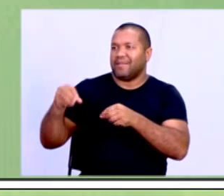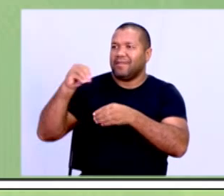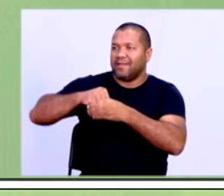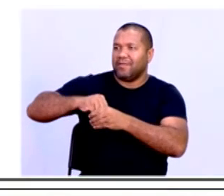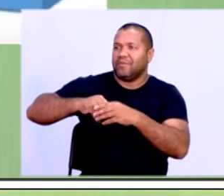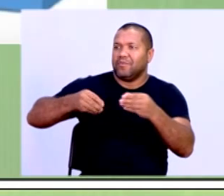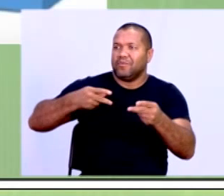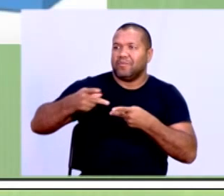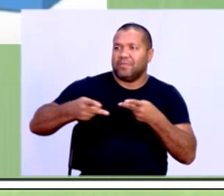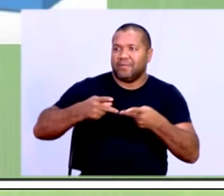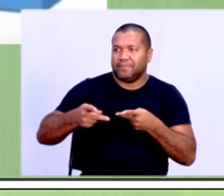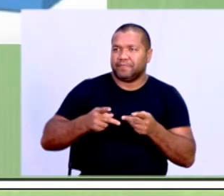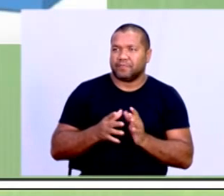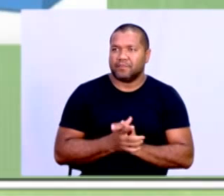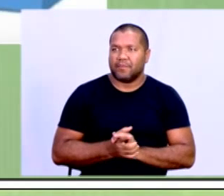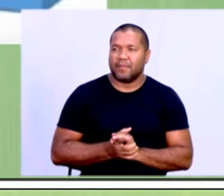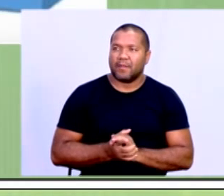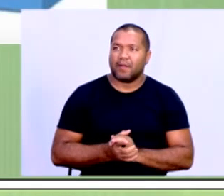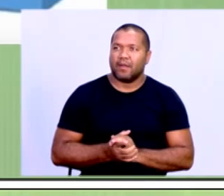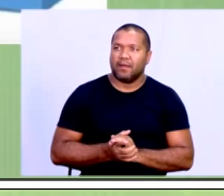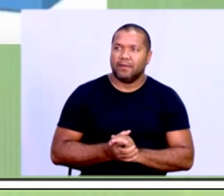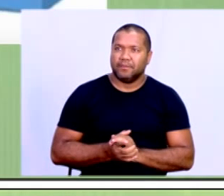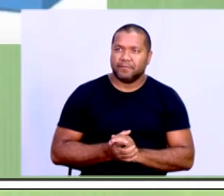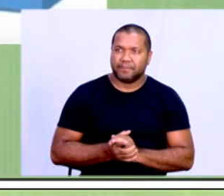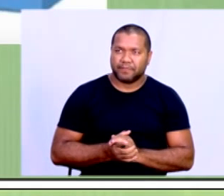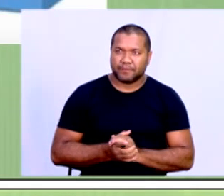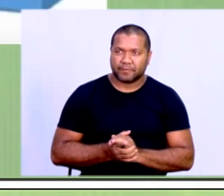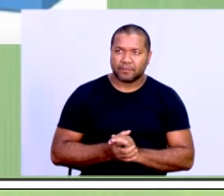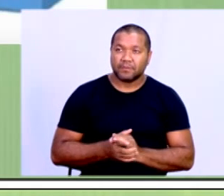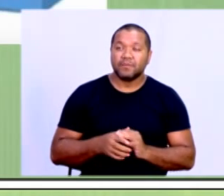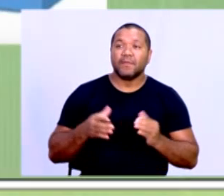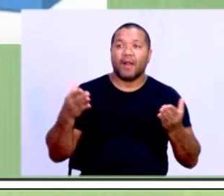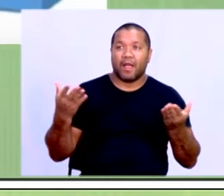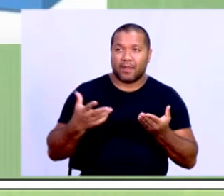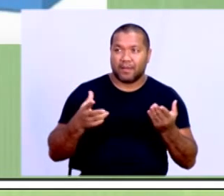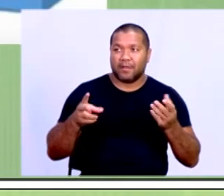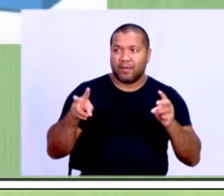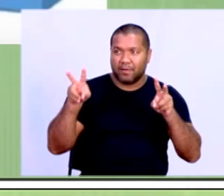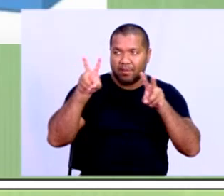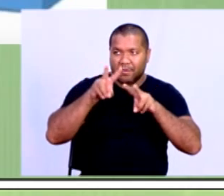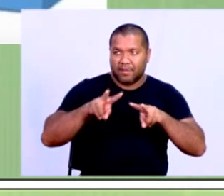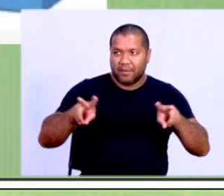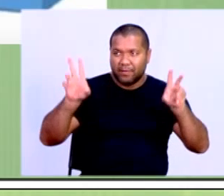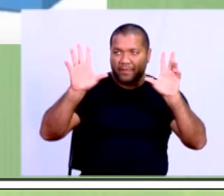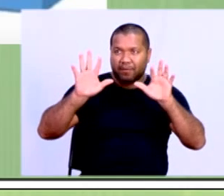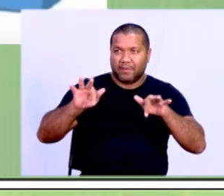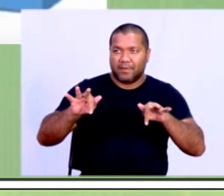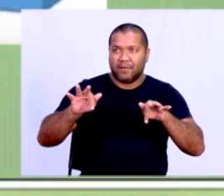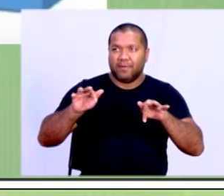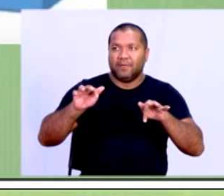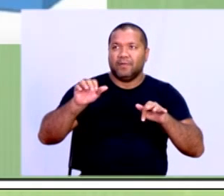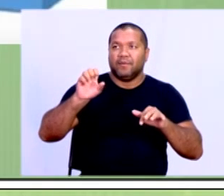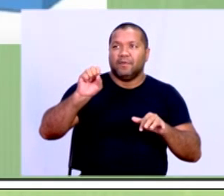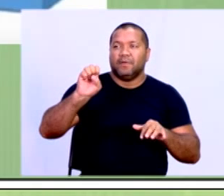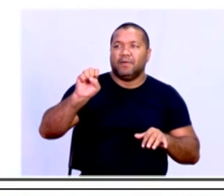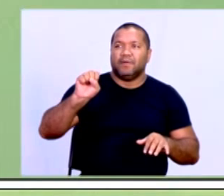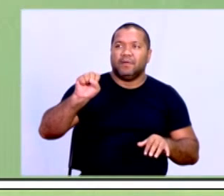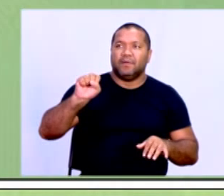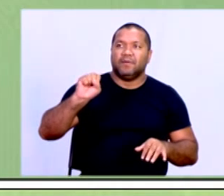projeto. Aqui eu tenho uma visualização final do Scrum, certo? Como ele